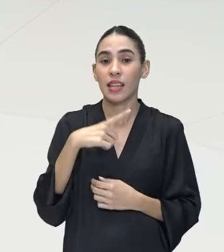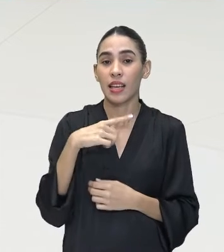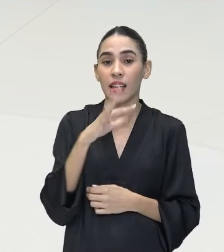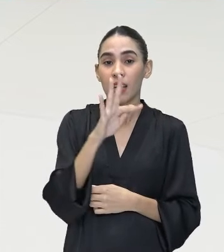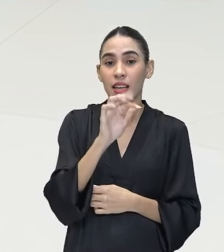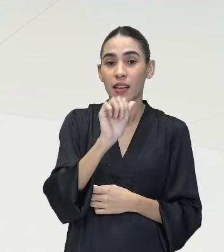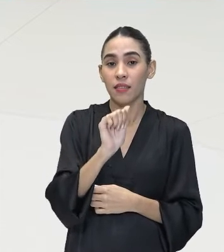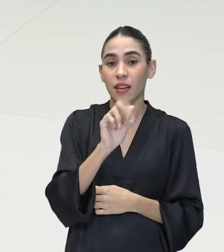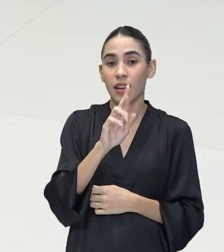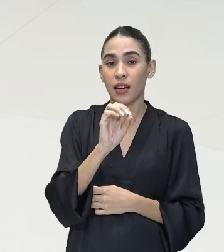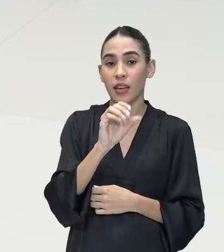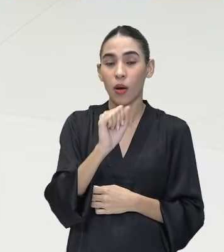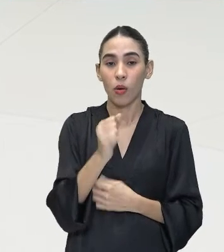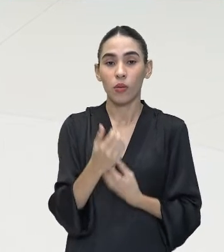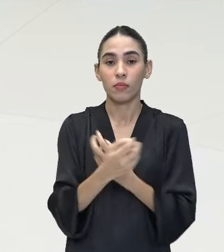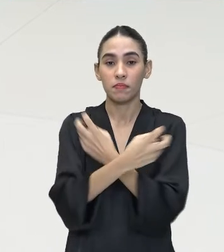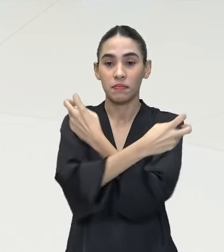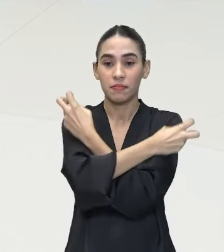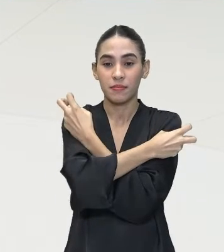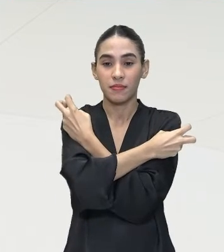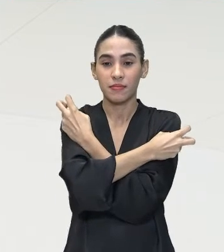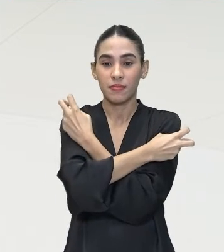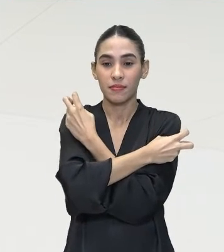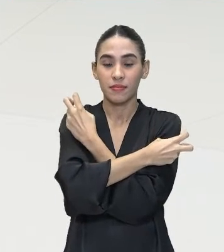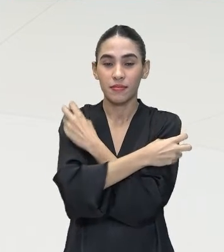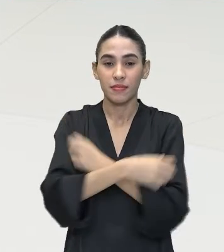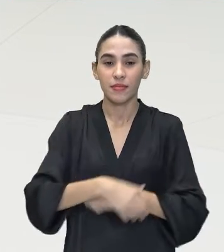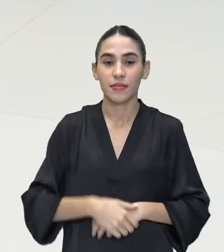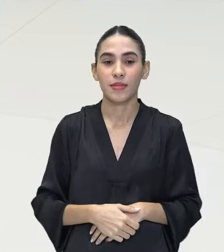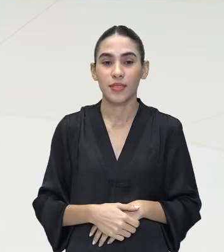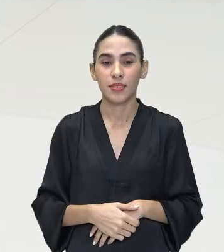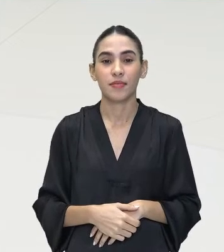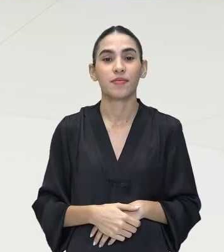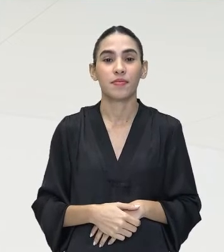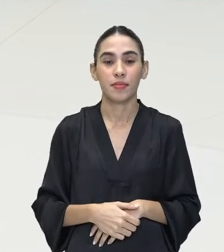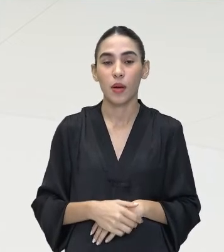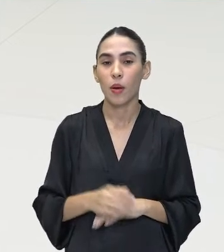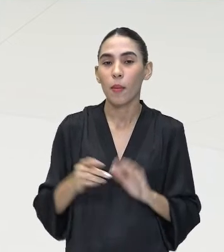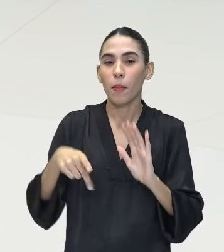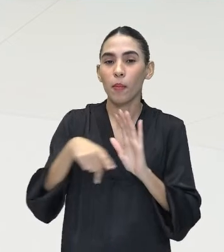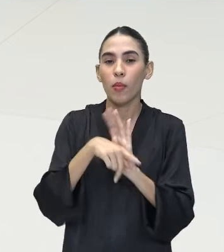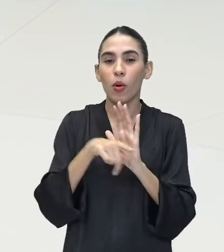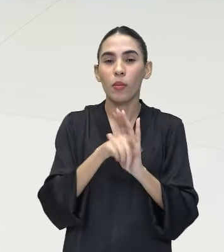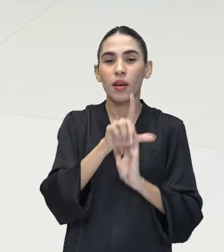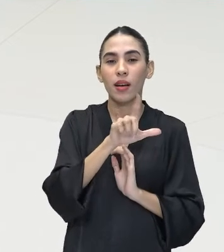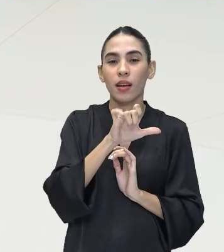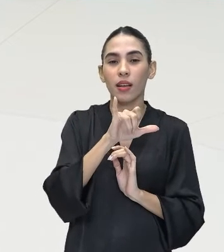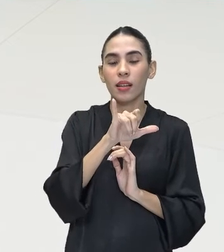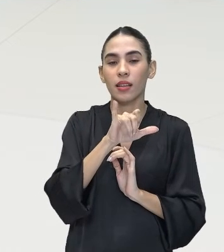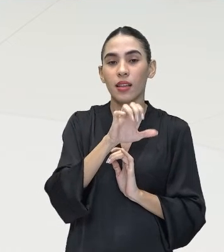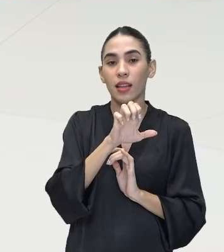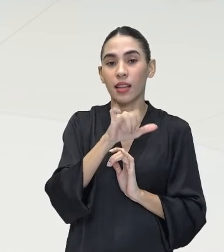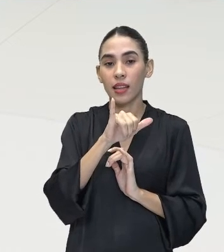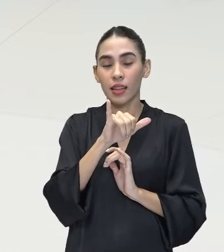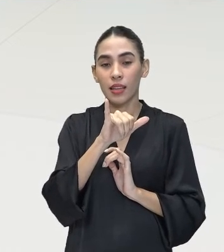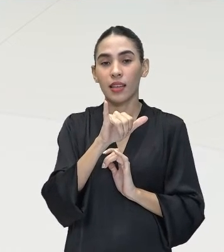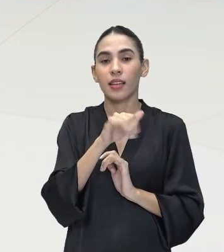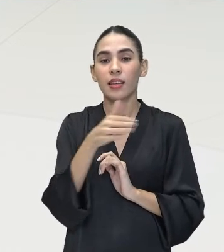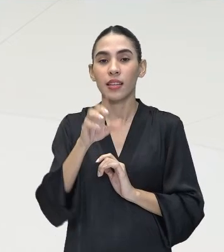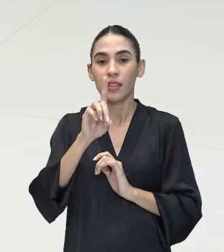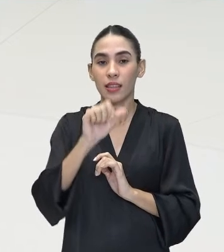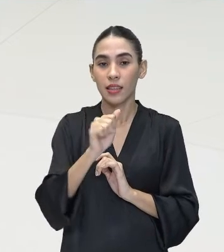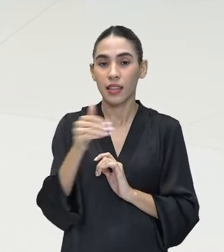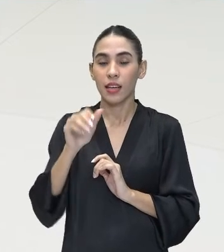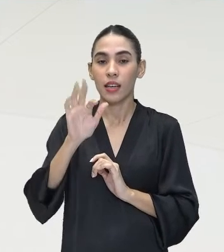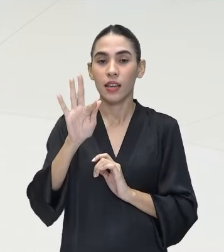que está na postura da lei da frontalidade. Então, todas as imagens